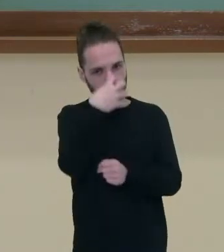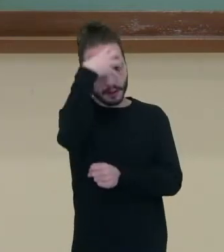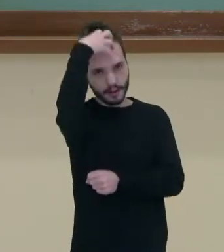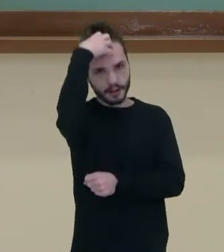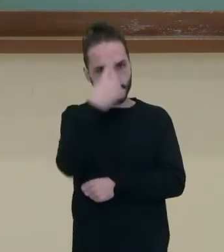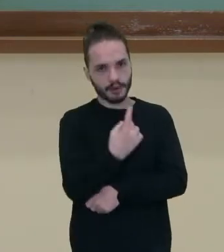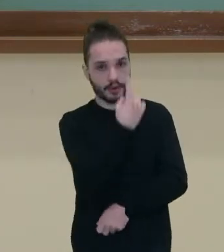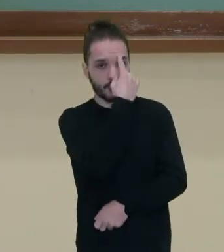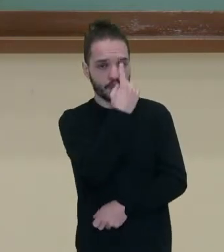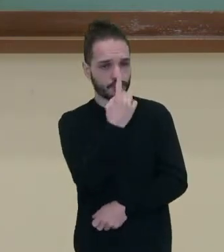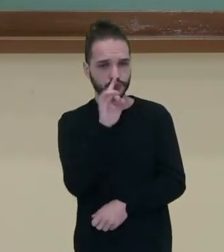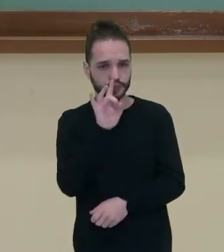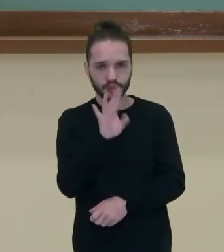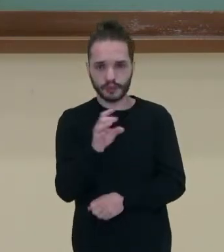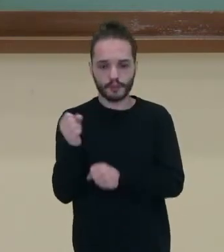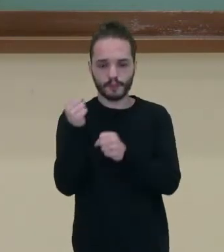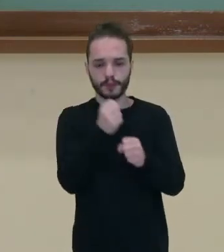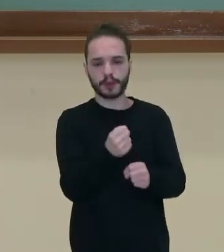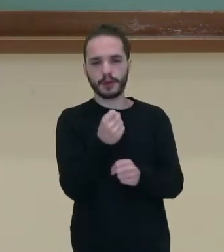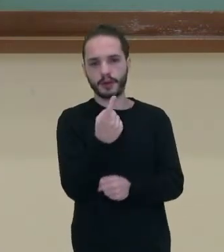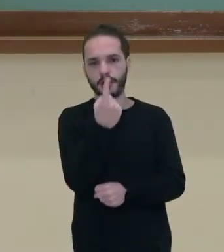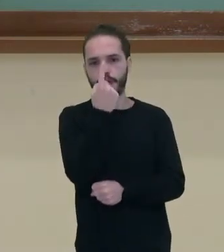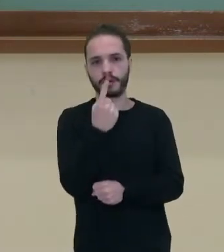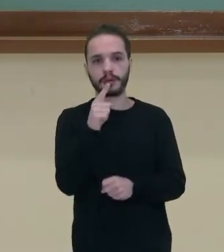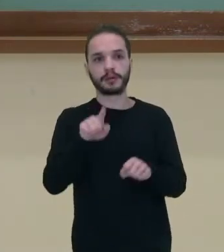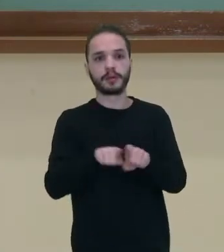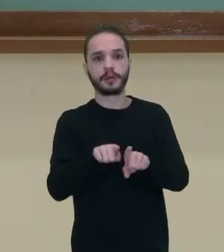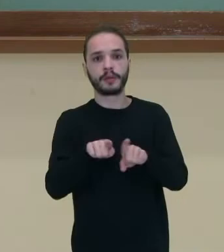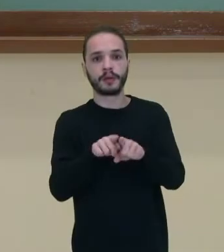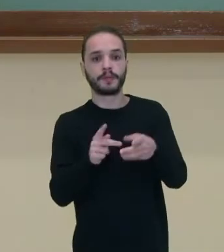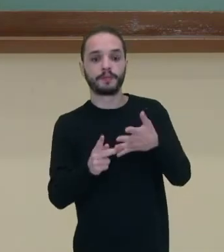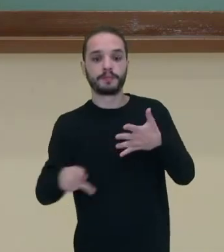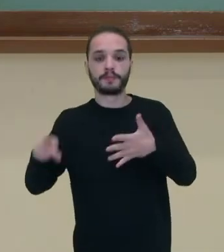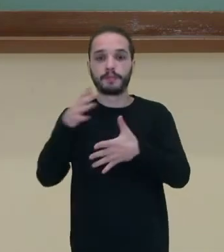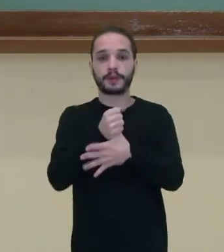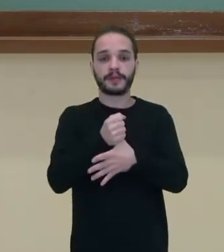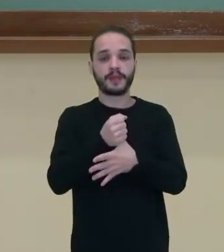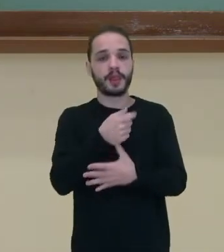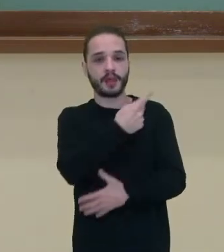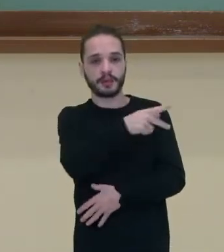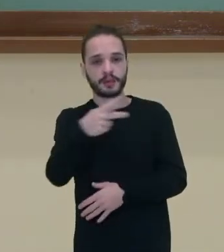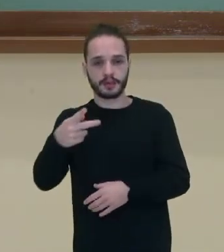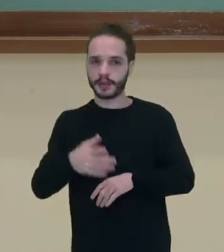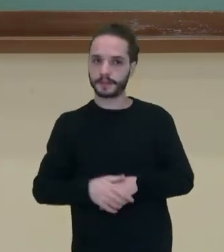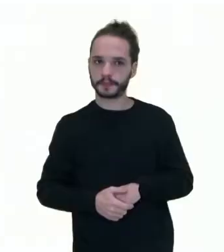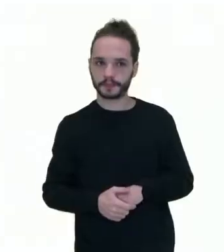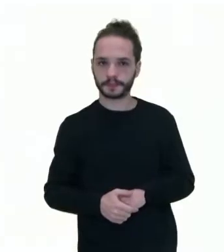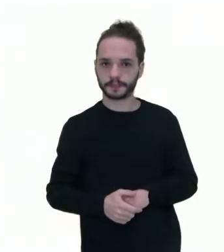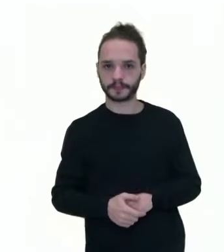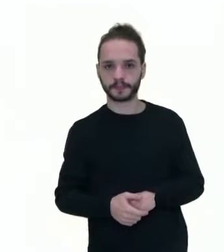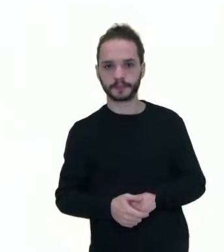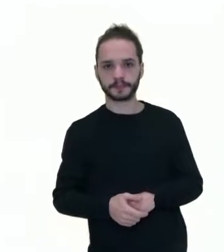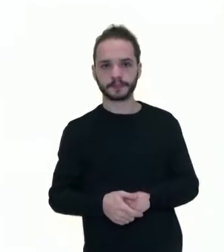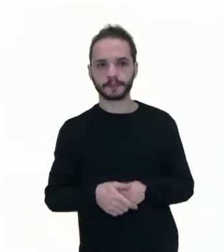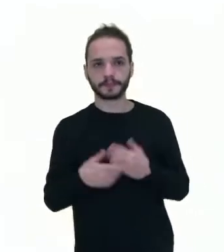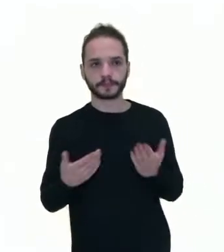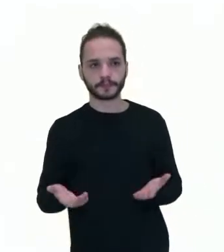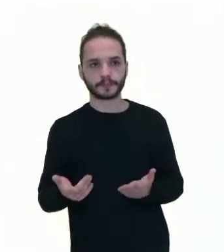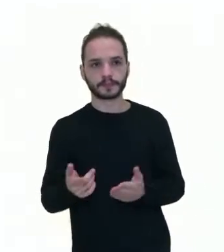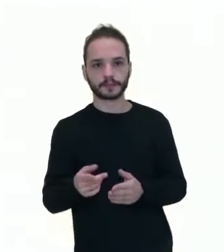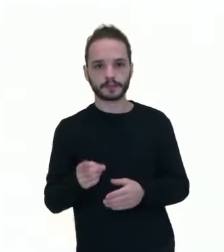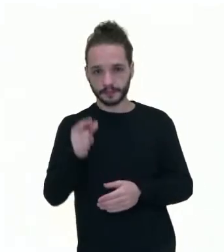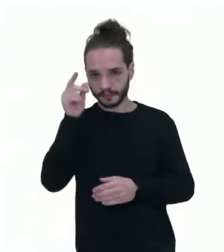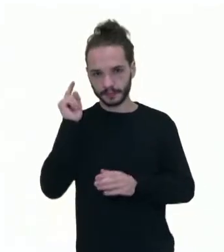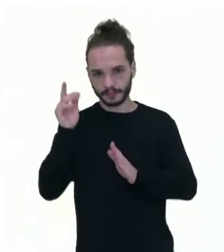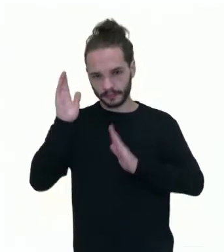de um só, E os privilégios que esses tinham, certo, galera? Então, o antigo